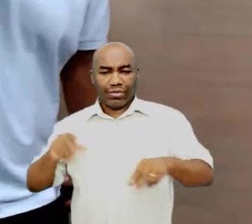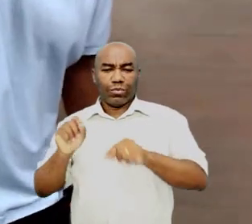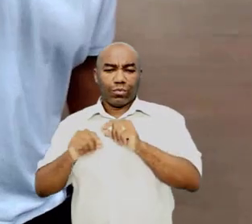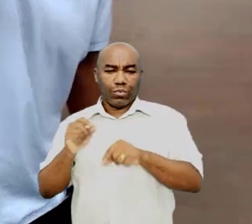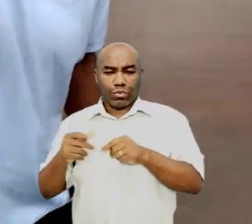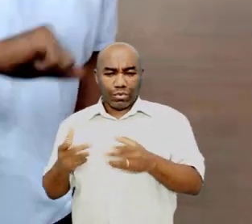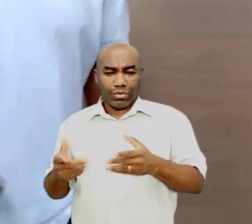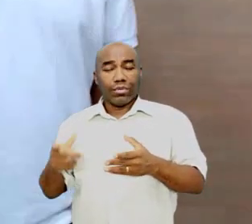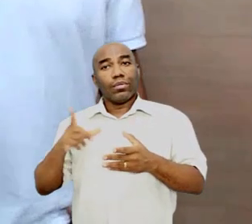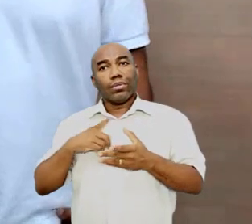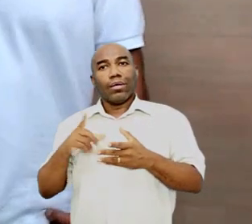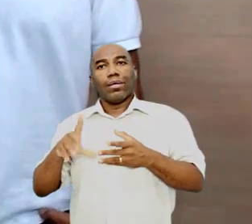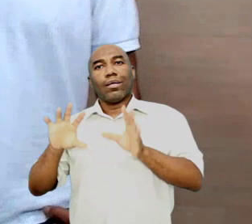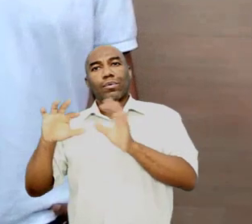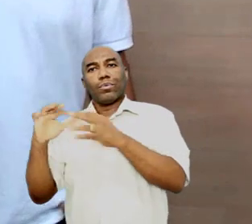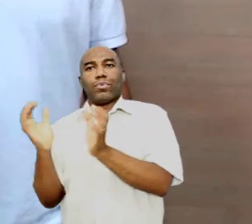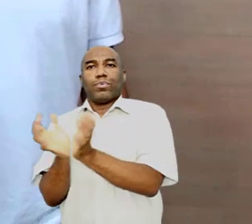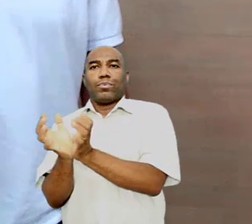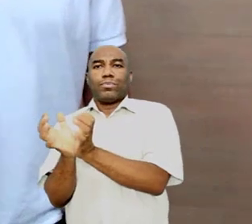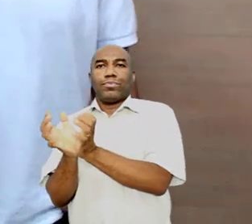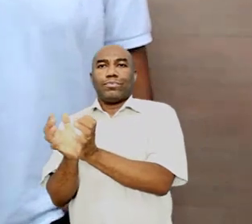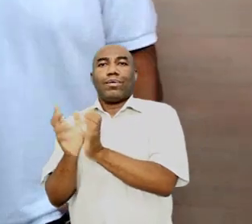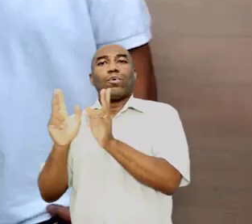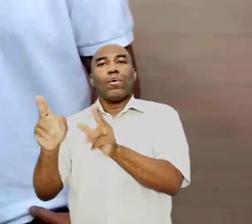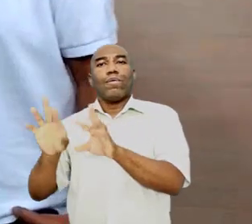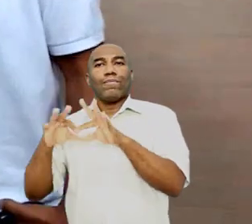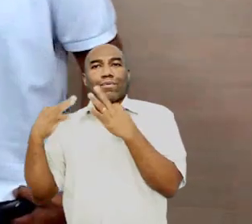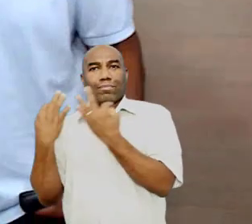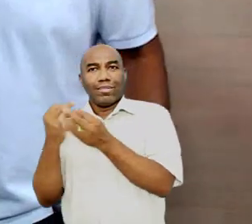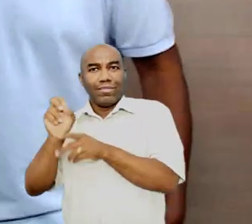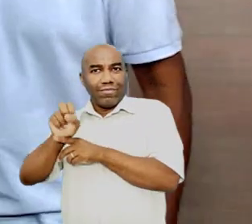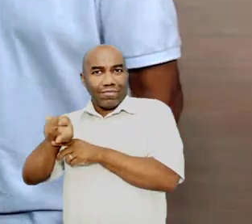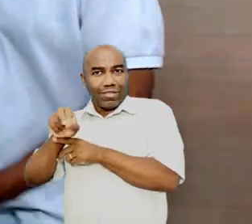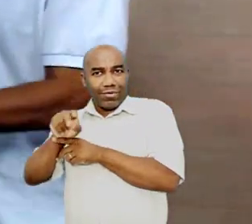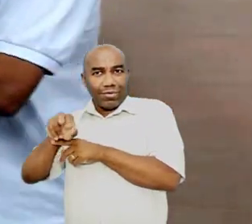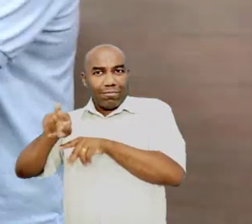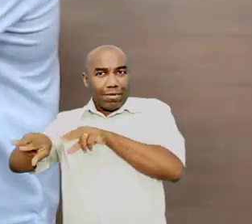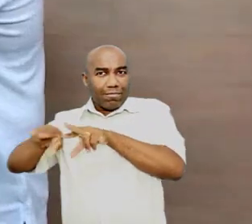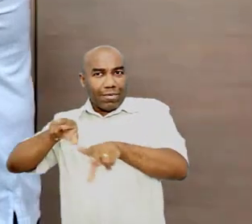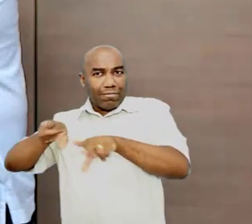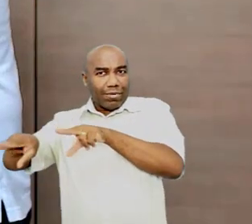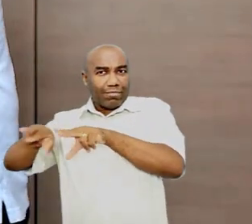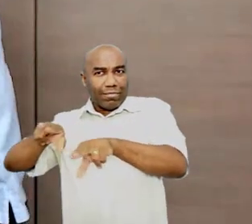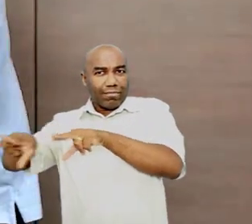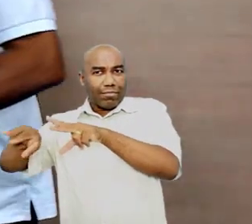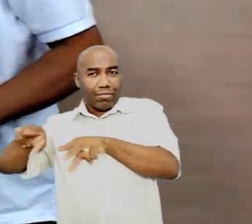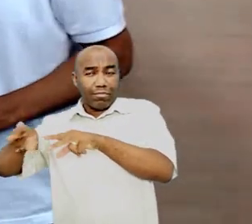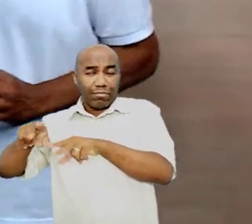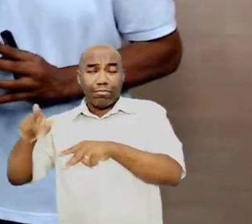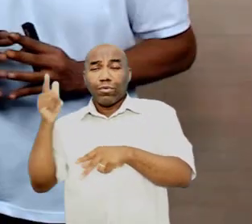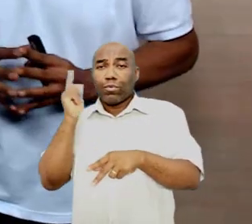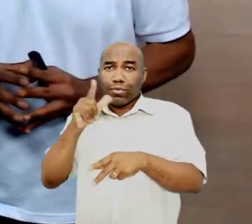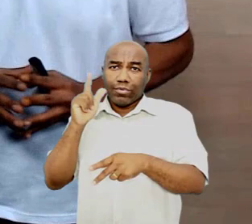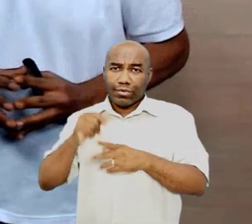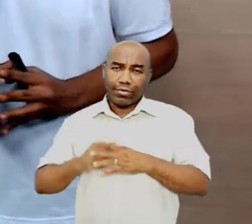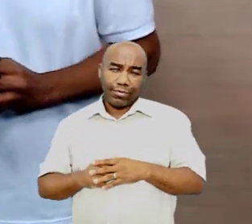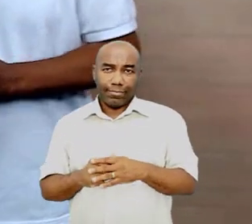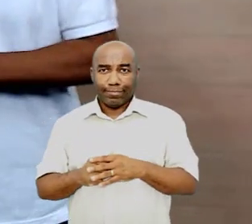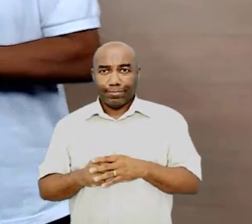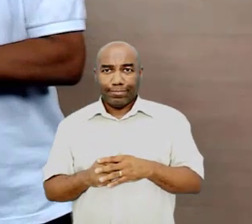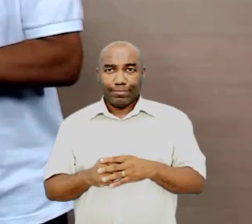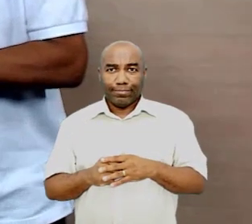Então, eu tenho uma família. Tá aí, ó. A família herpes viride. Então, vejam